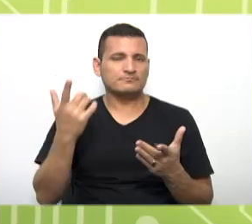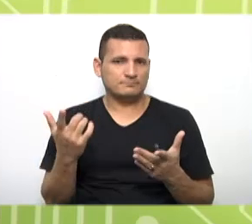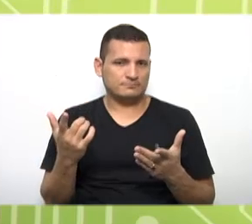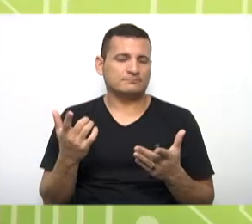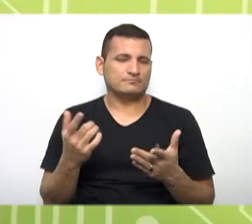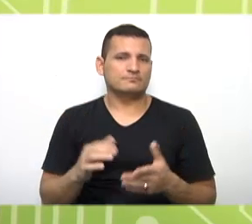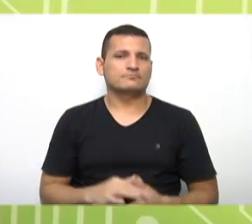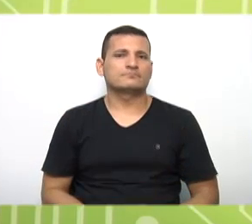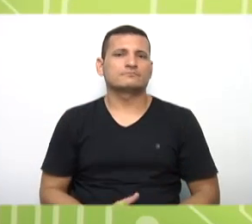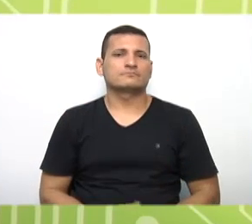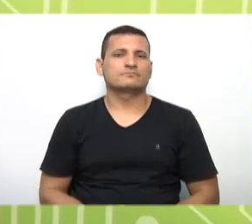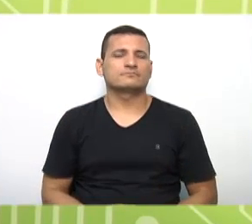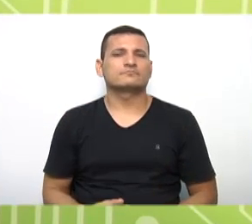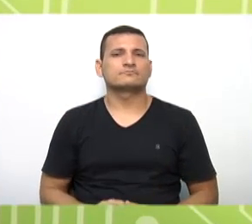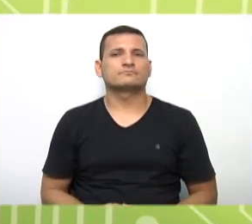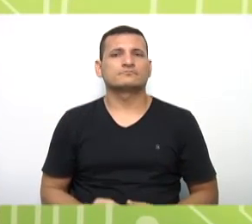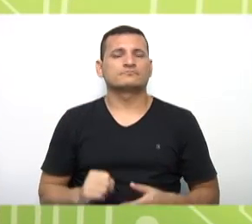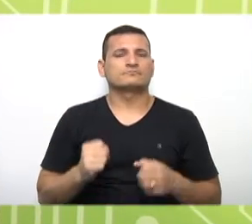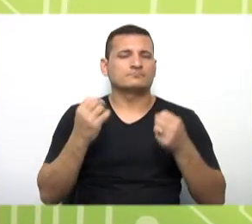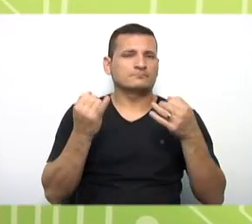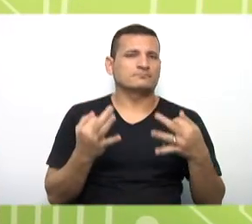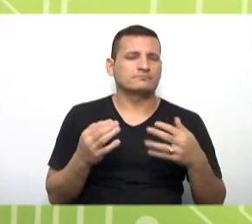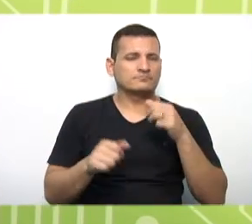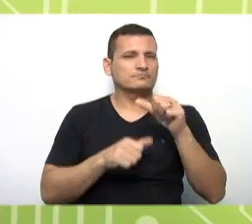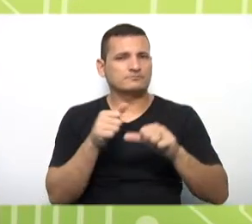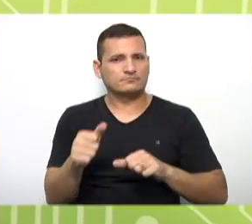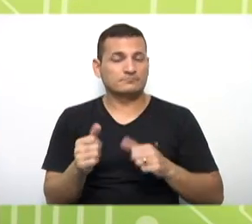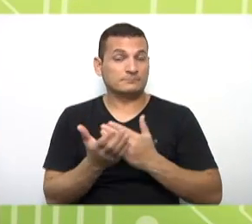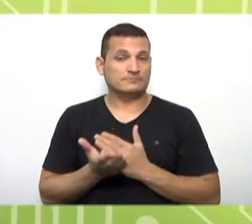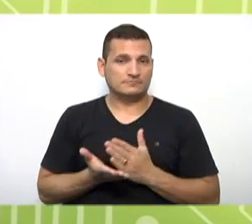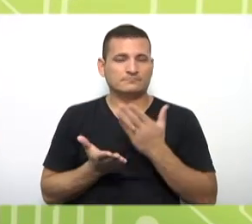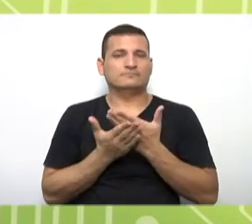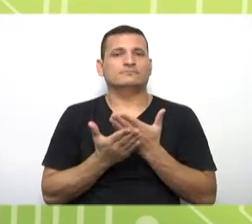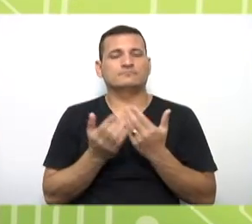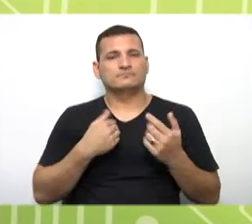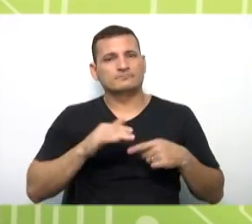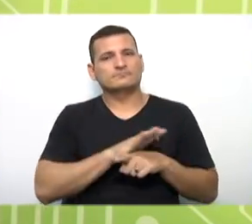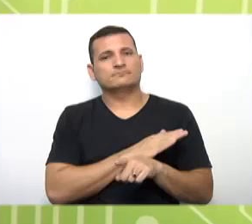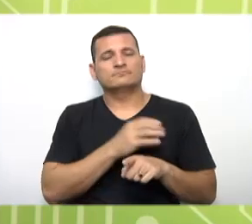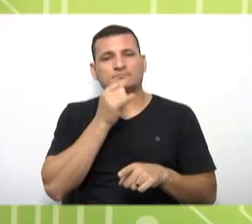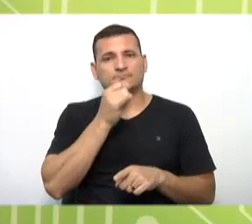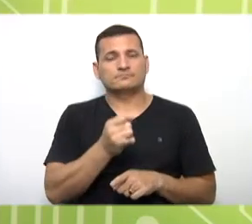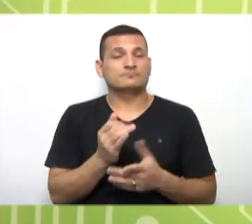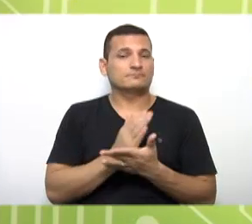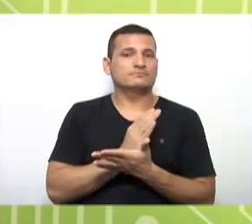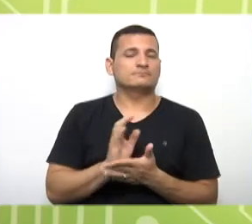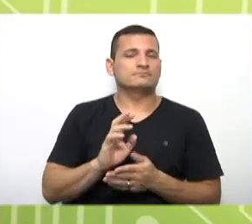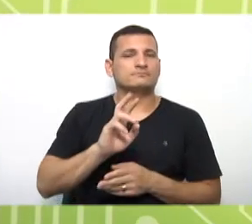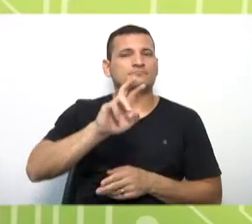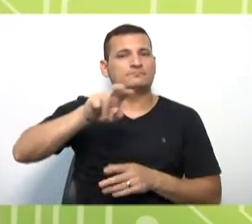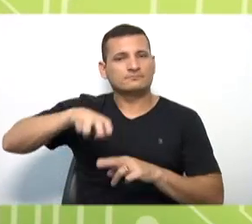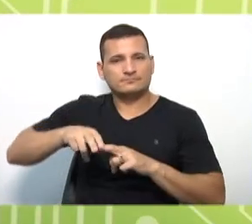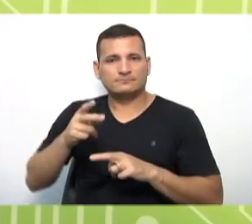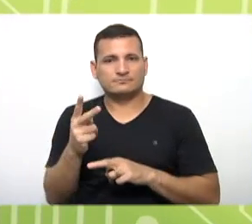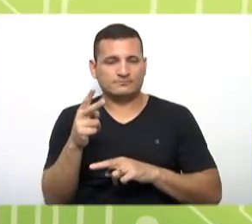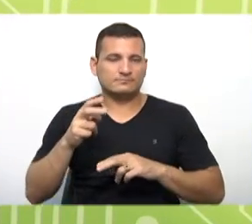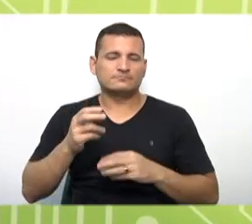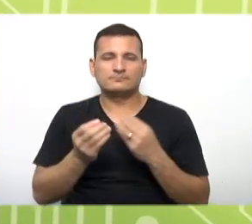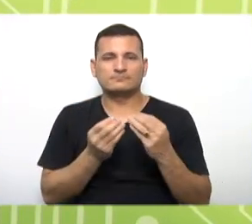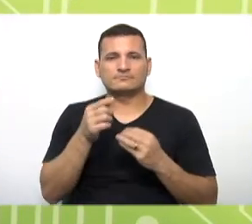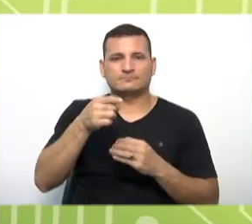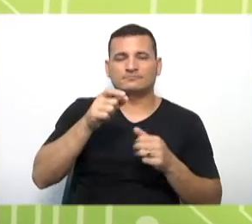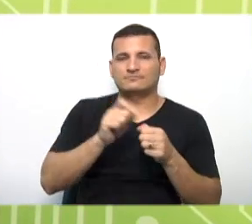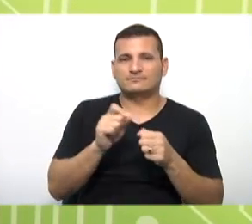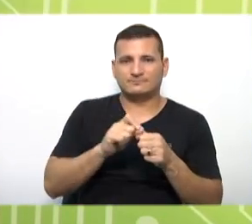nessa questão. Falamos de mudança no começo, eu perguntei aí se alguém pegasse a sua carteira, sentasse na sua carteira, como você resistia